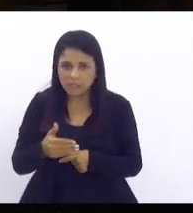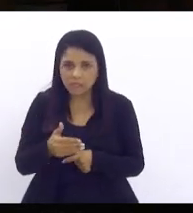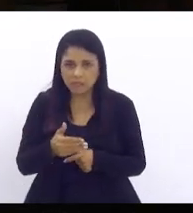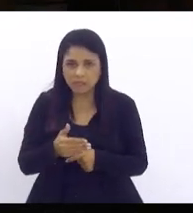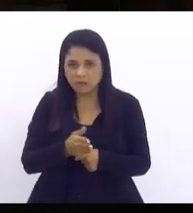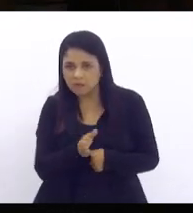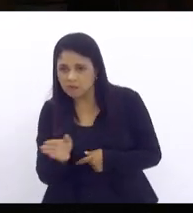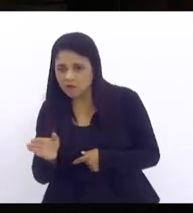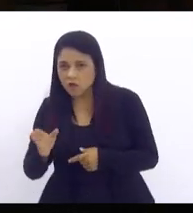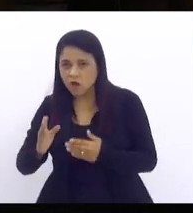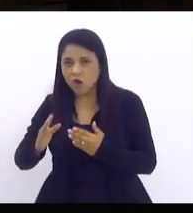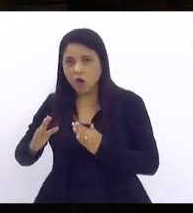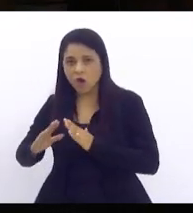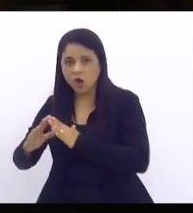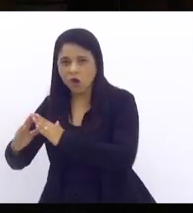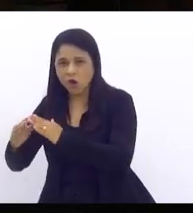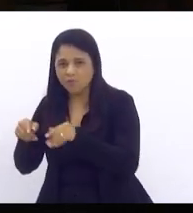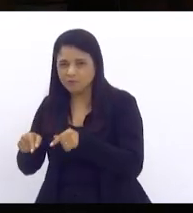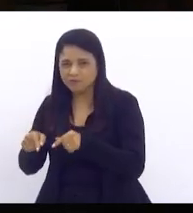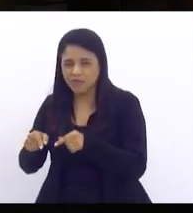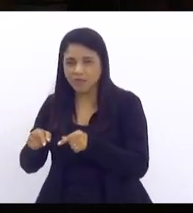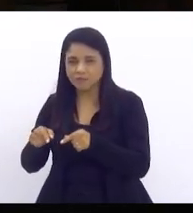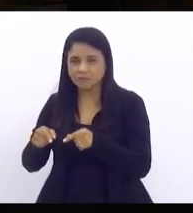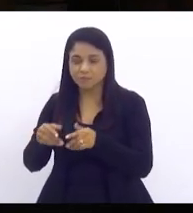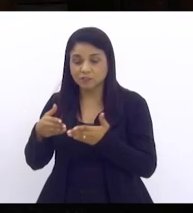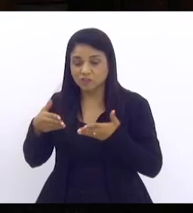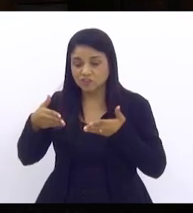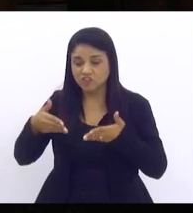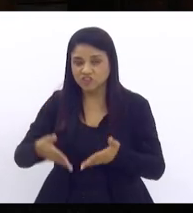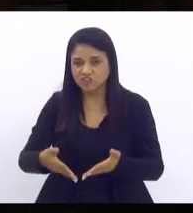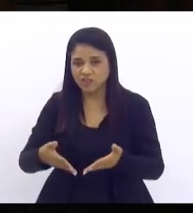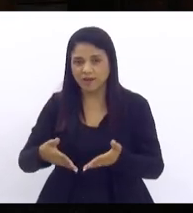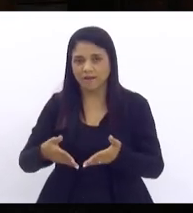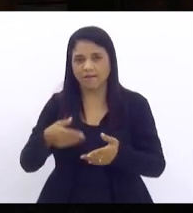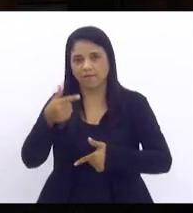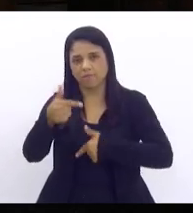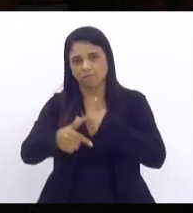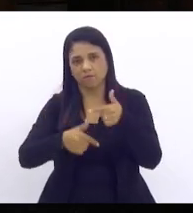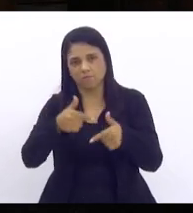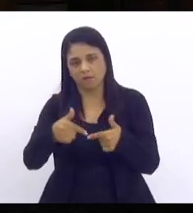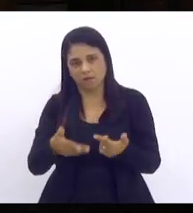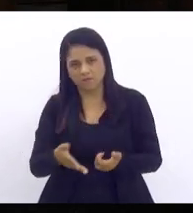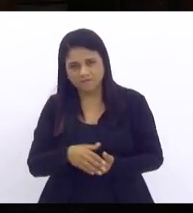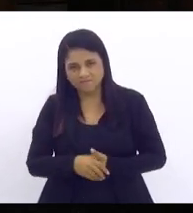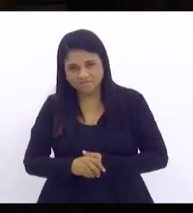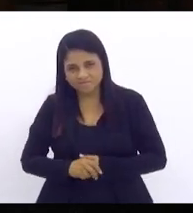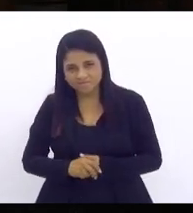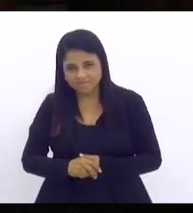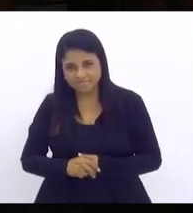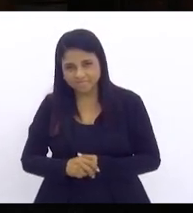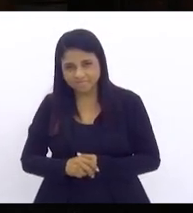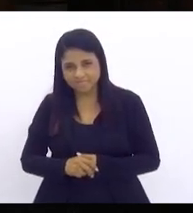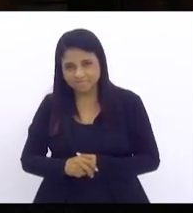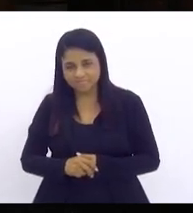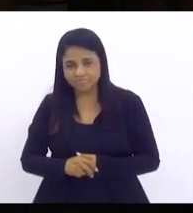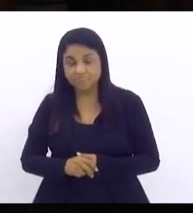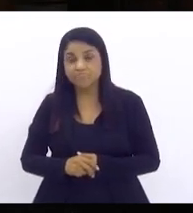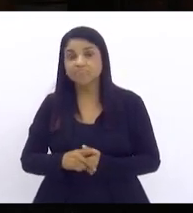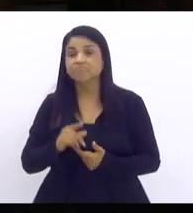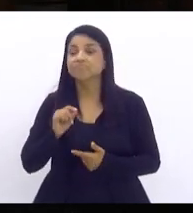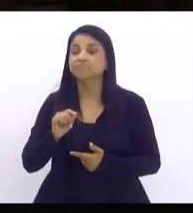dentro da comunidade para poder chegar até o seu destino. E aí eu